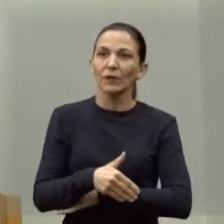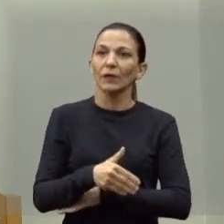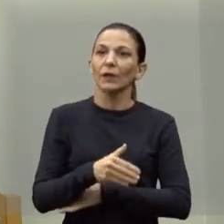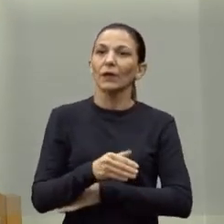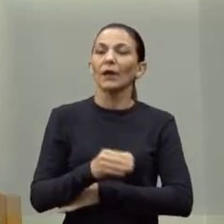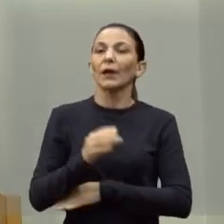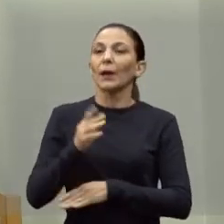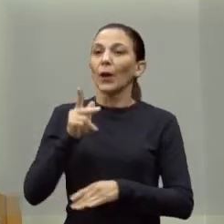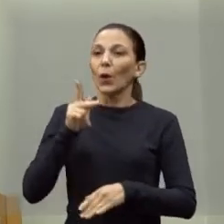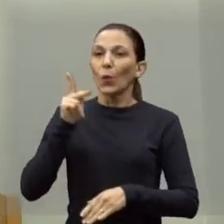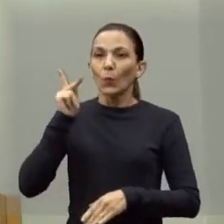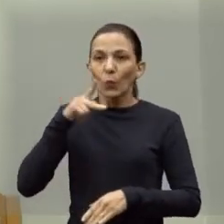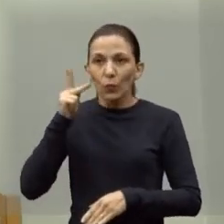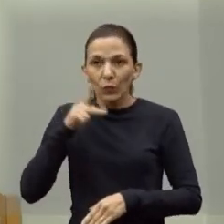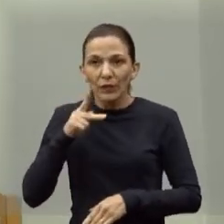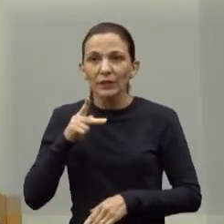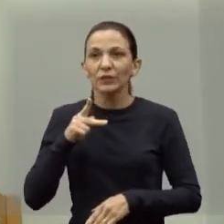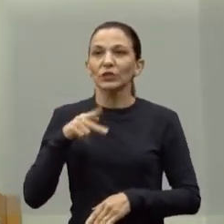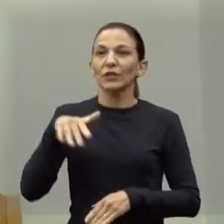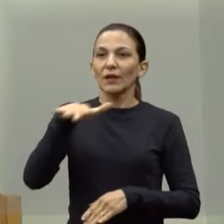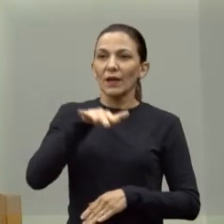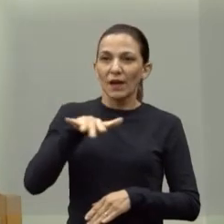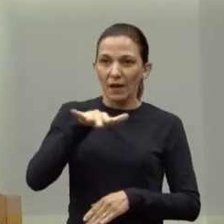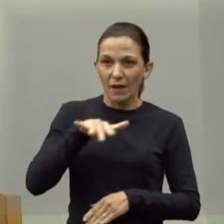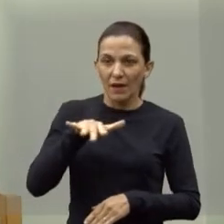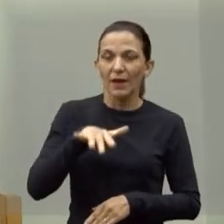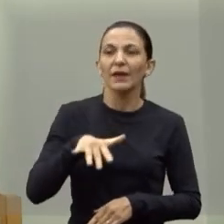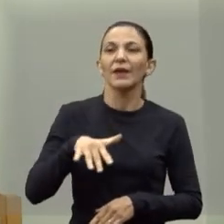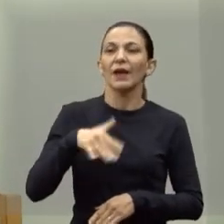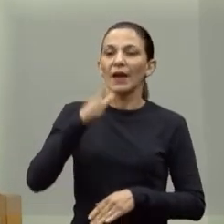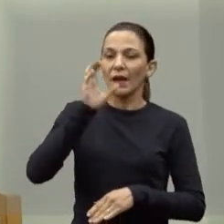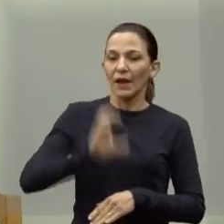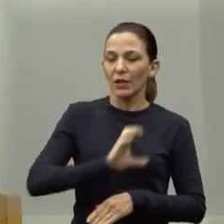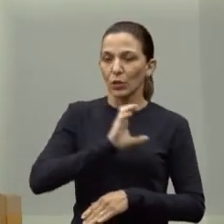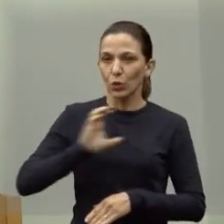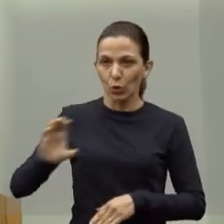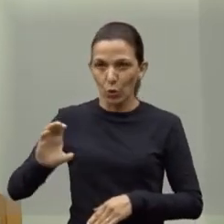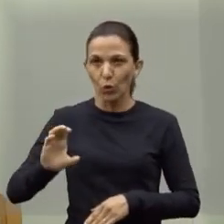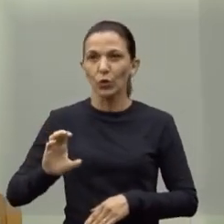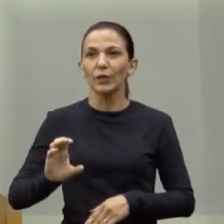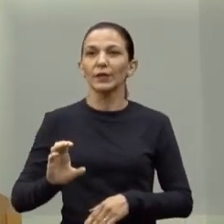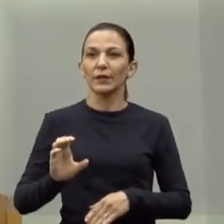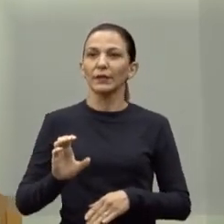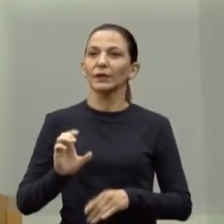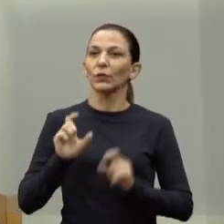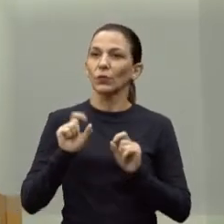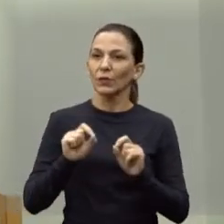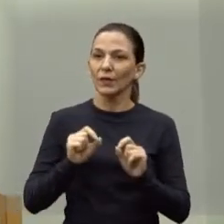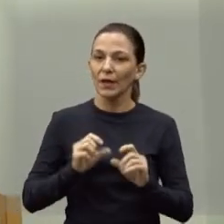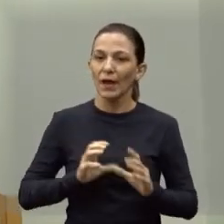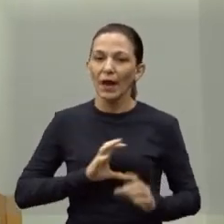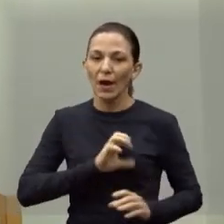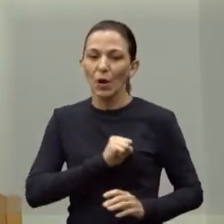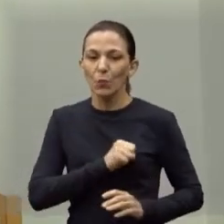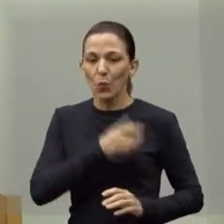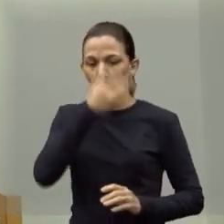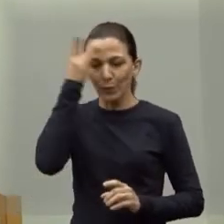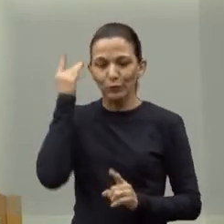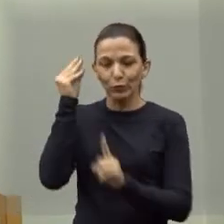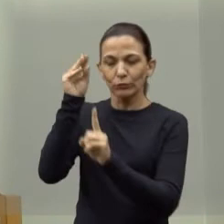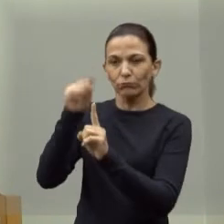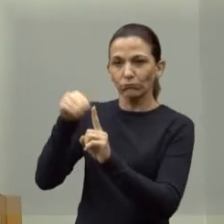católico e cristão deve ser a proteção da dignidade humana e do amor preferencial pelos menos favorecidos